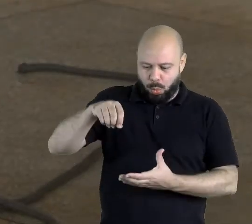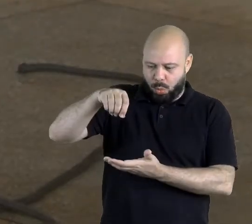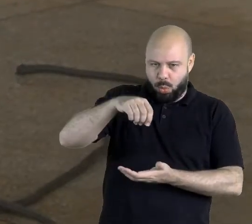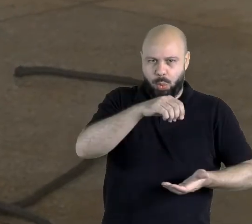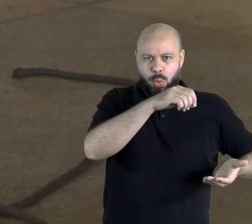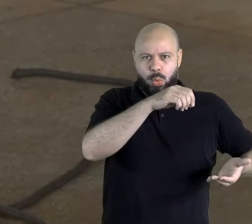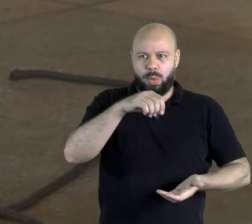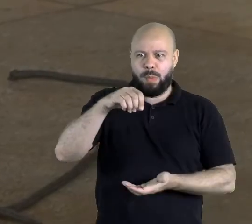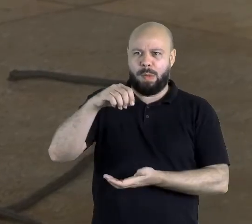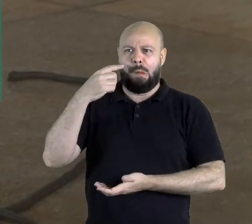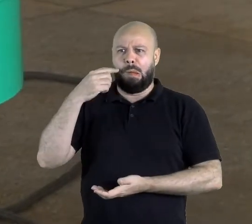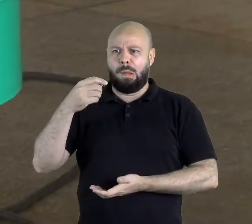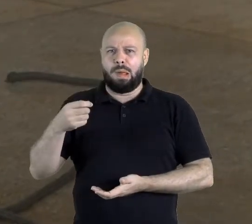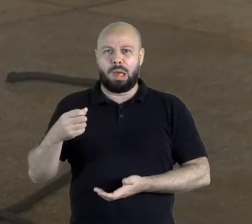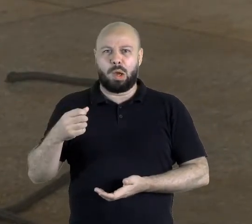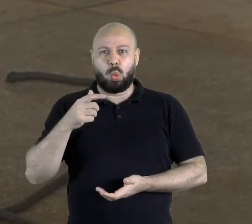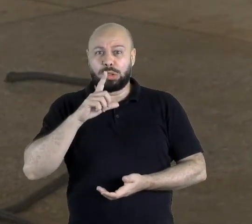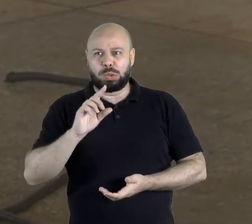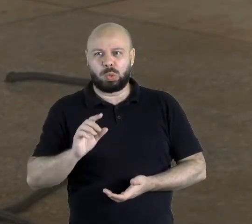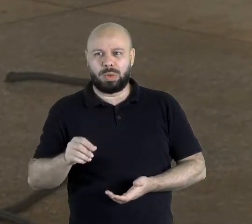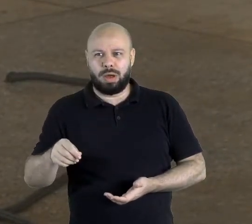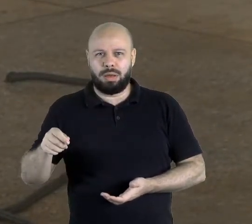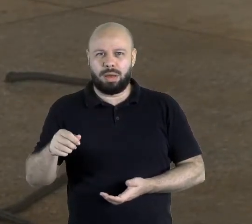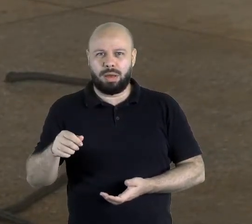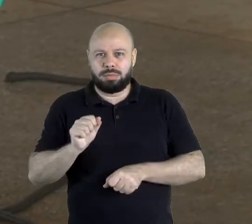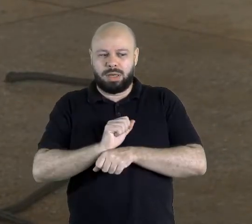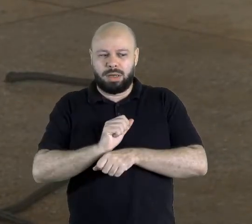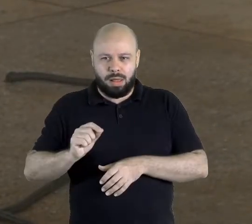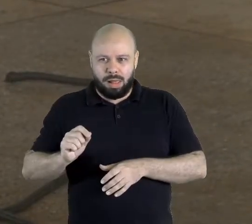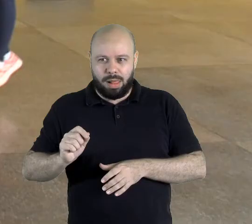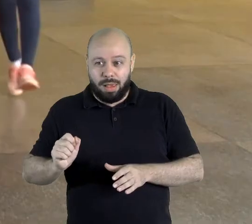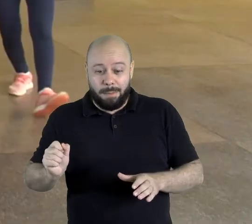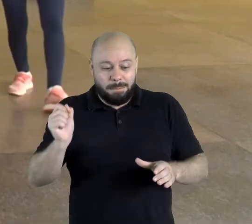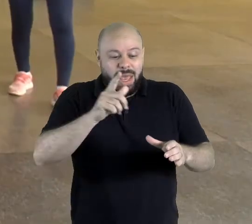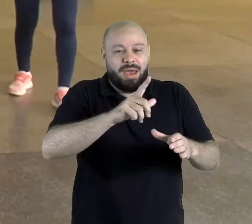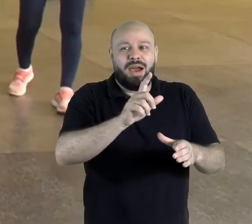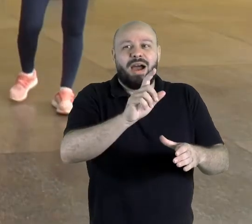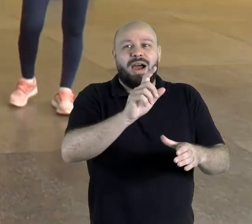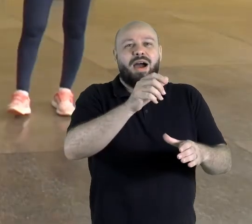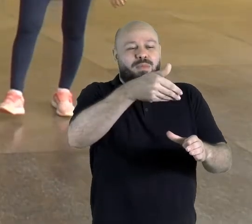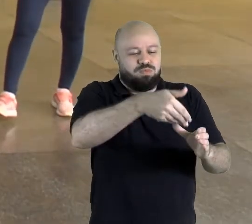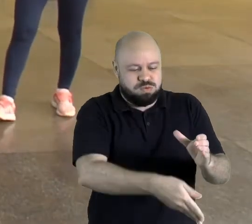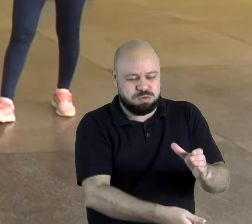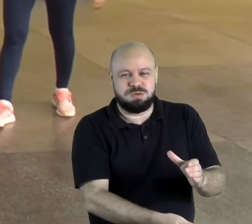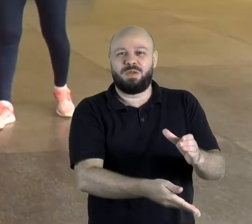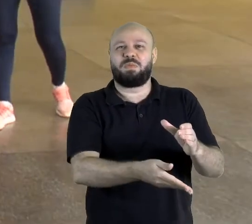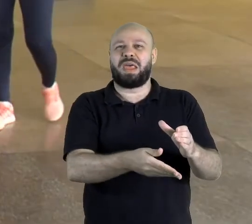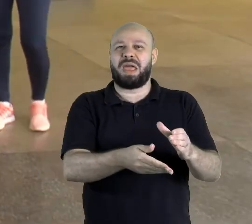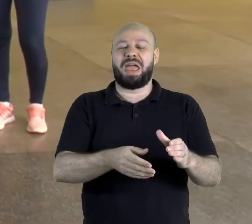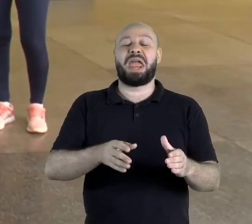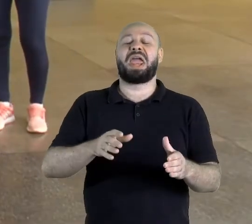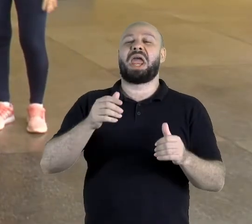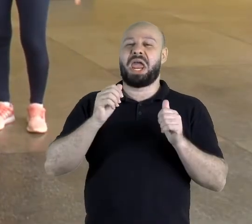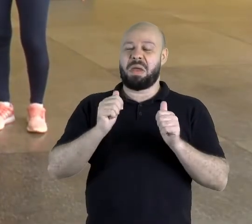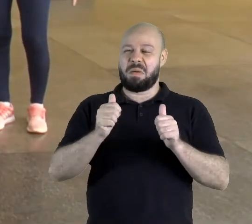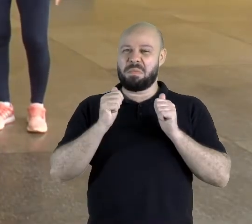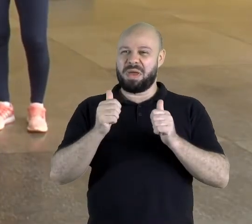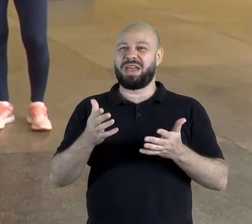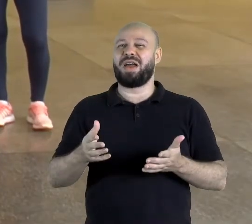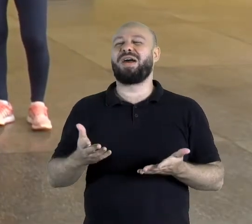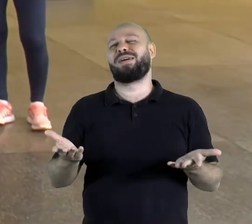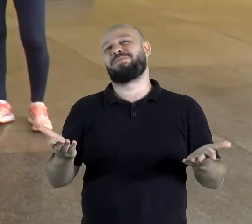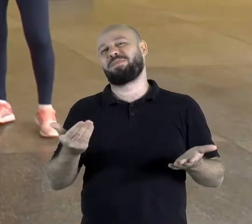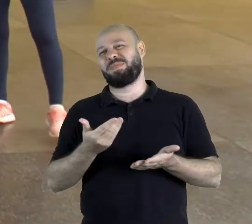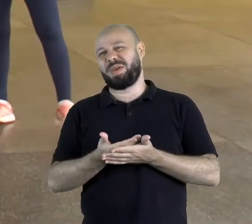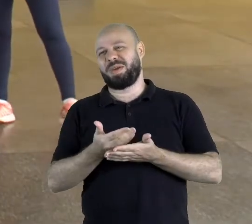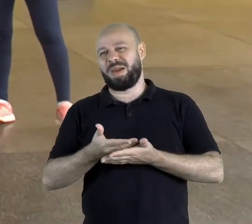consigo? Vamos lá. Vamos lá. Vou esperar e... Ah! É isso aí, galera. A nossa aula